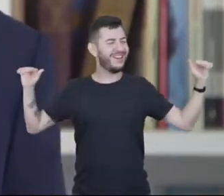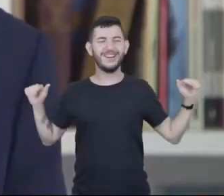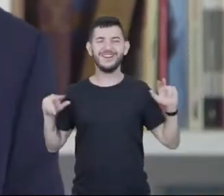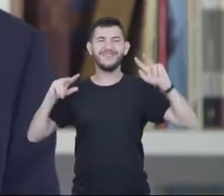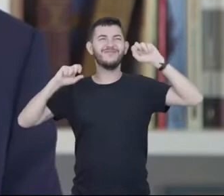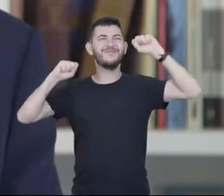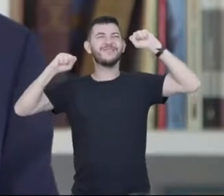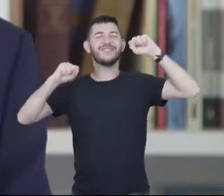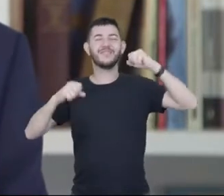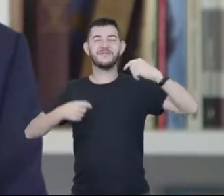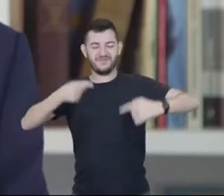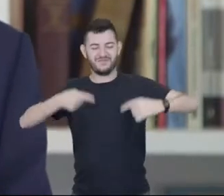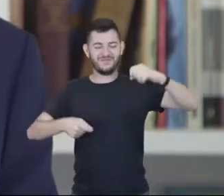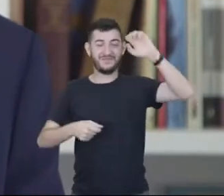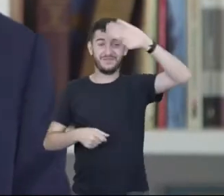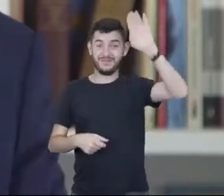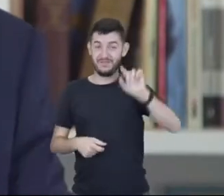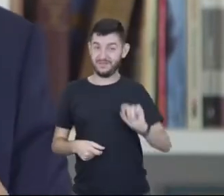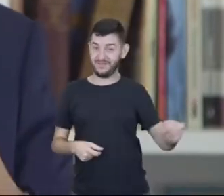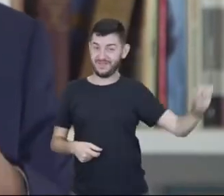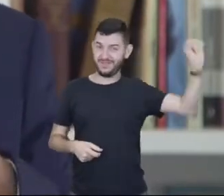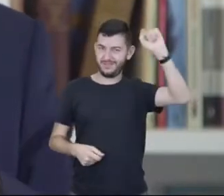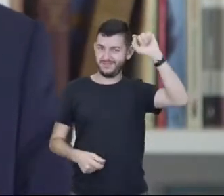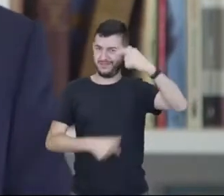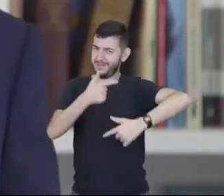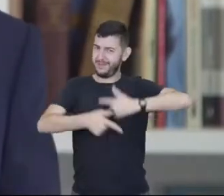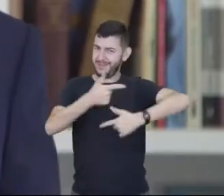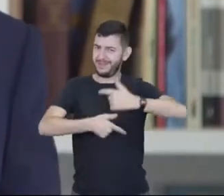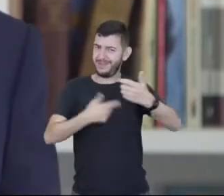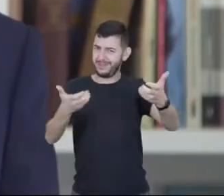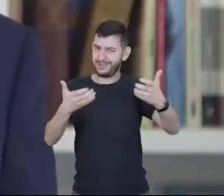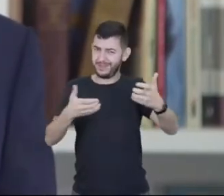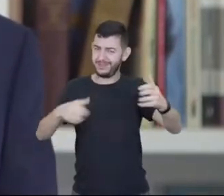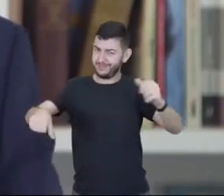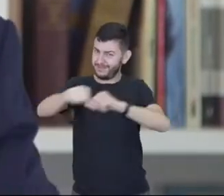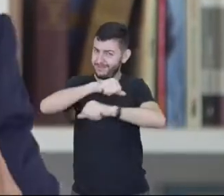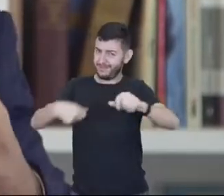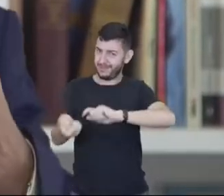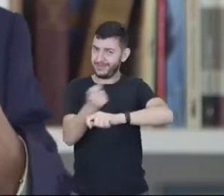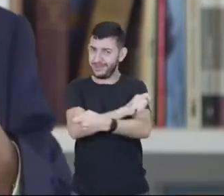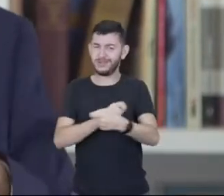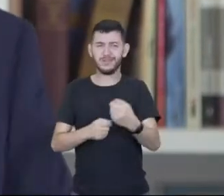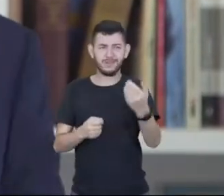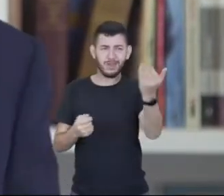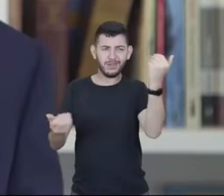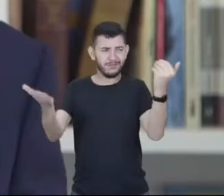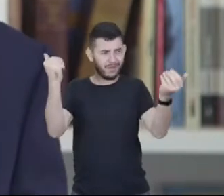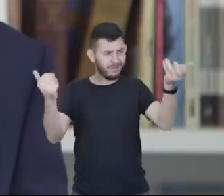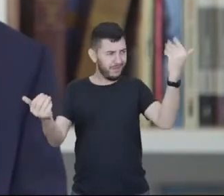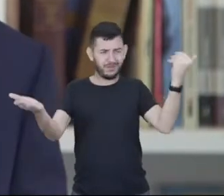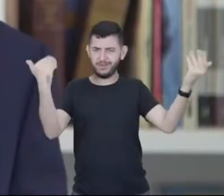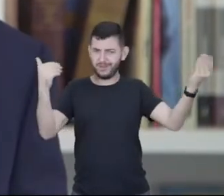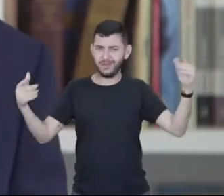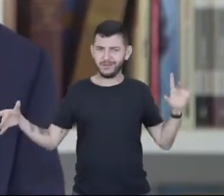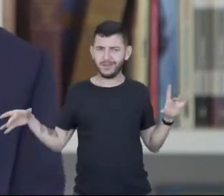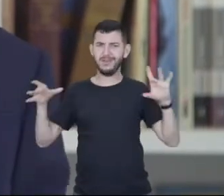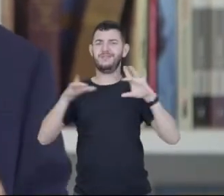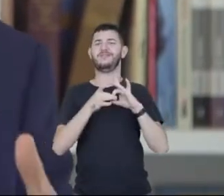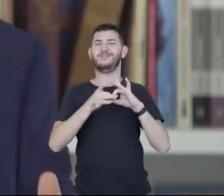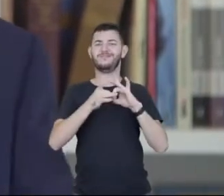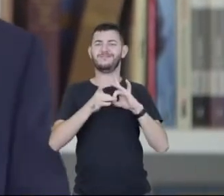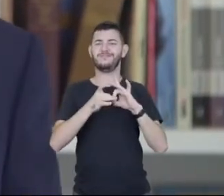trabalhou por essa mesma mudança venham se juntar a nós venham se juntar a nós